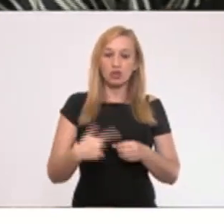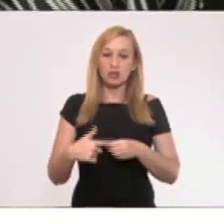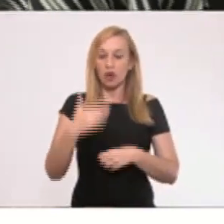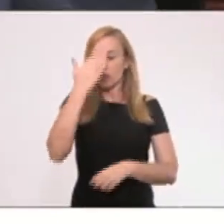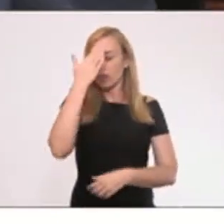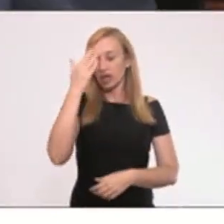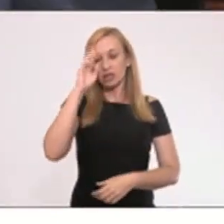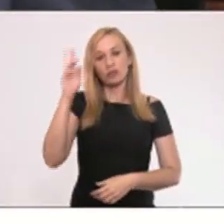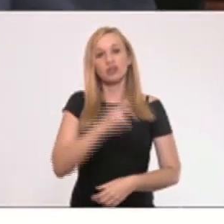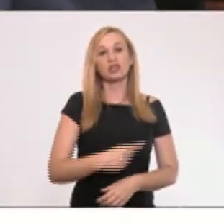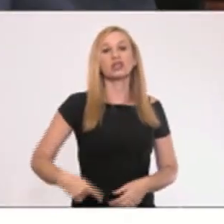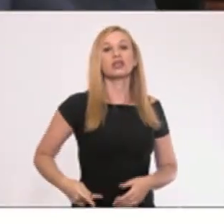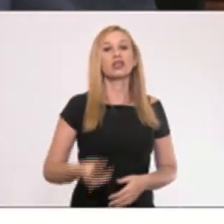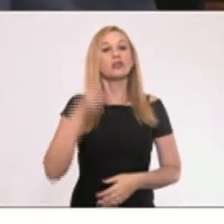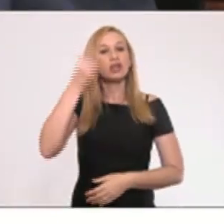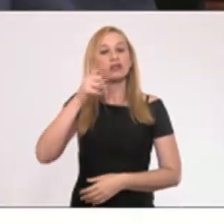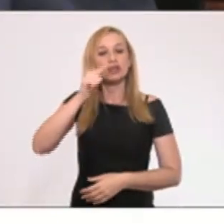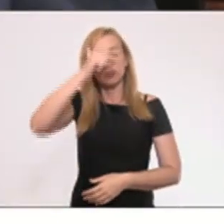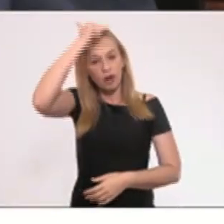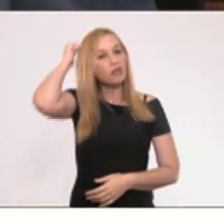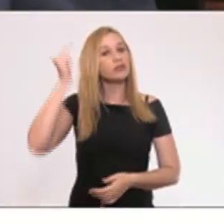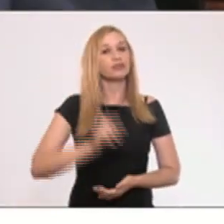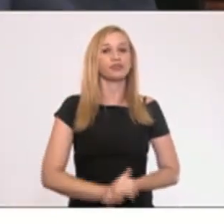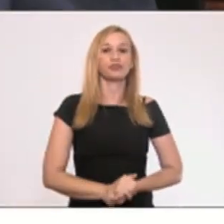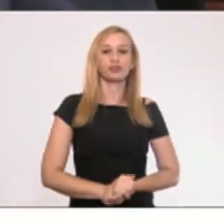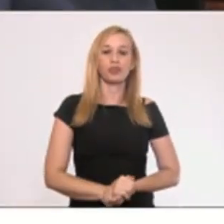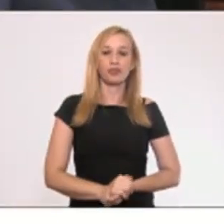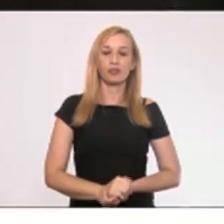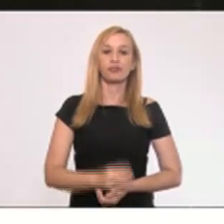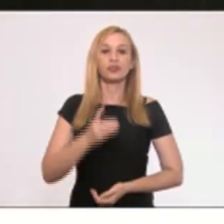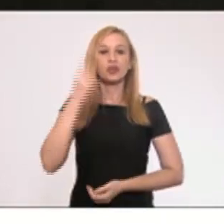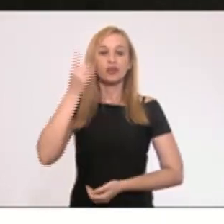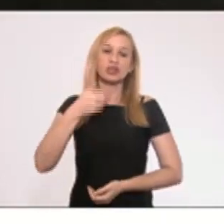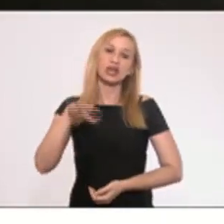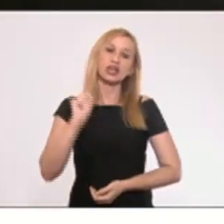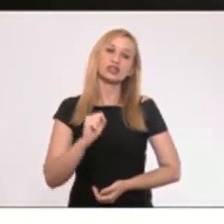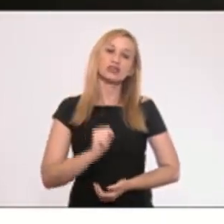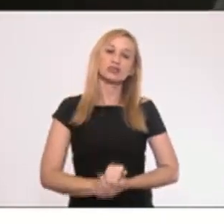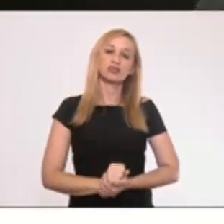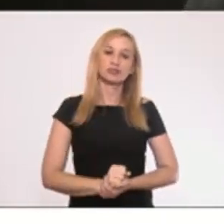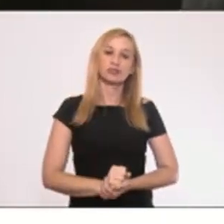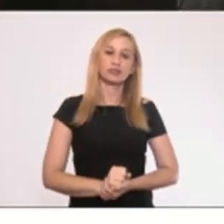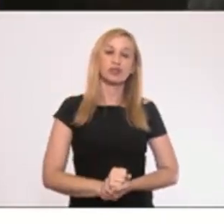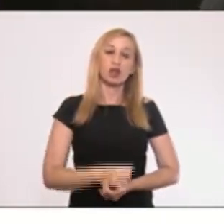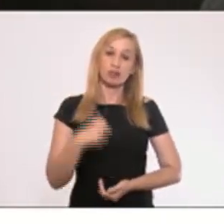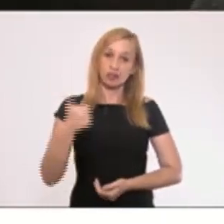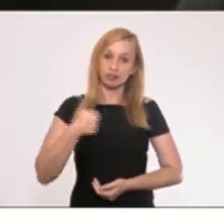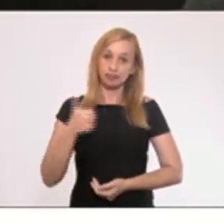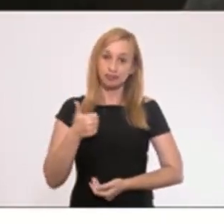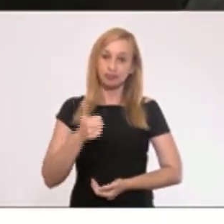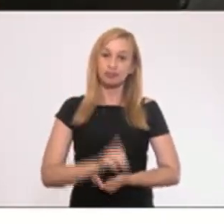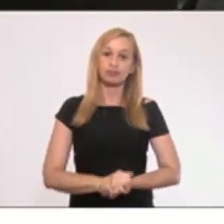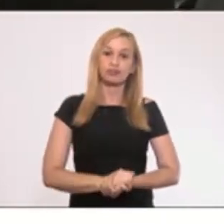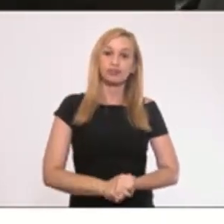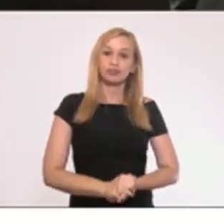pela ordem. Deputado Luiz Paulo. Deputado Caiadinho, primeiro,